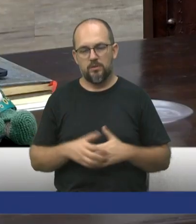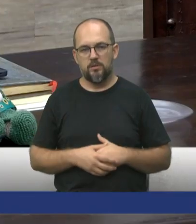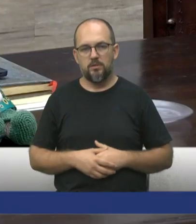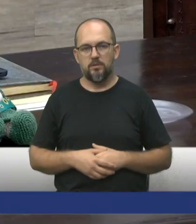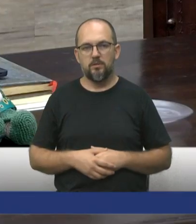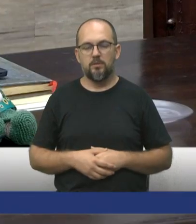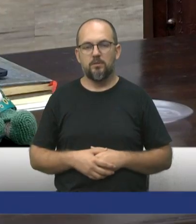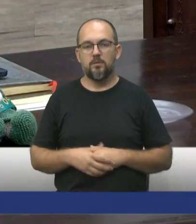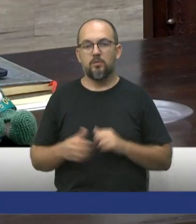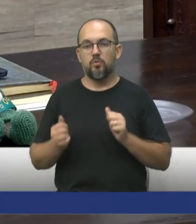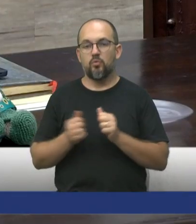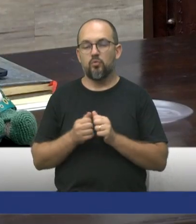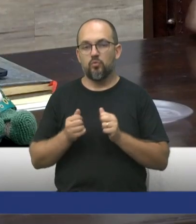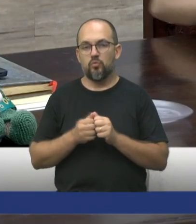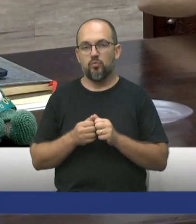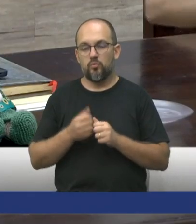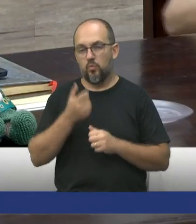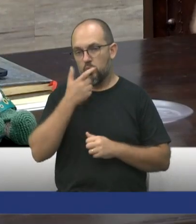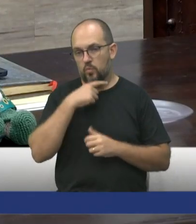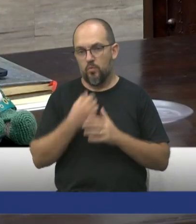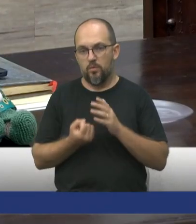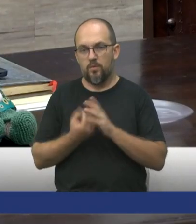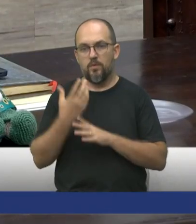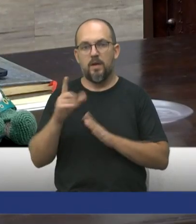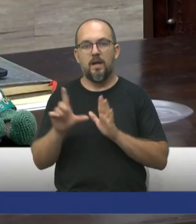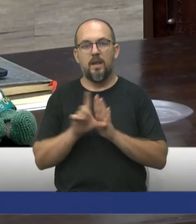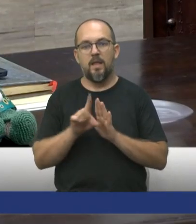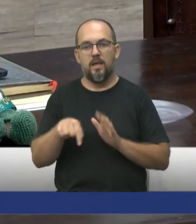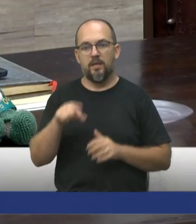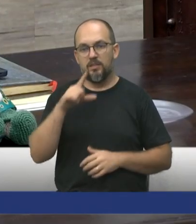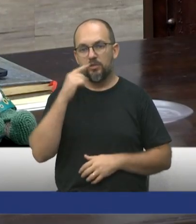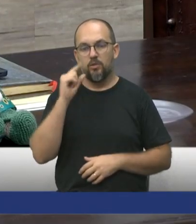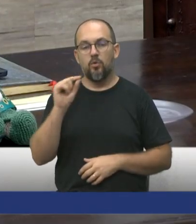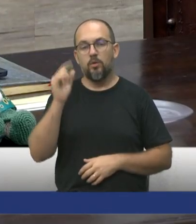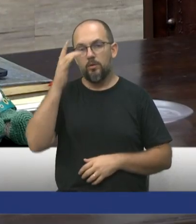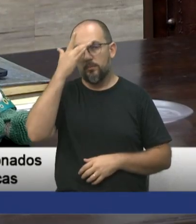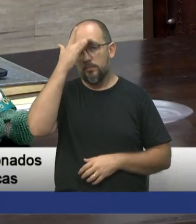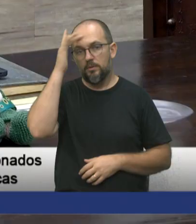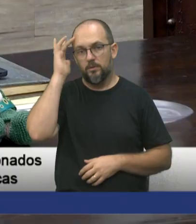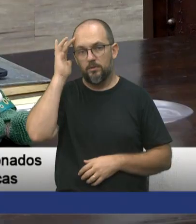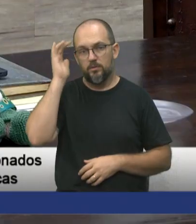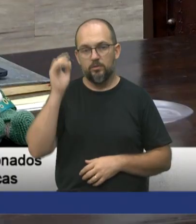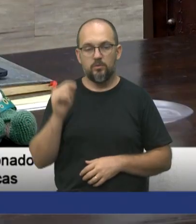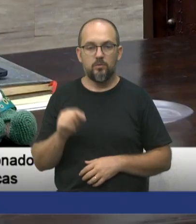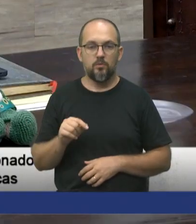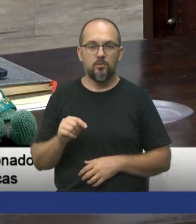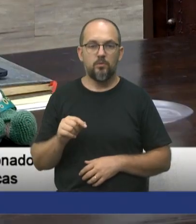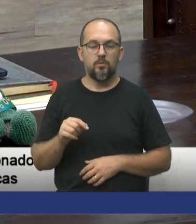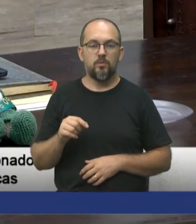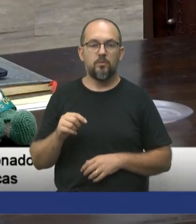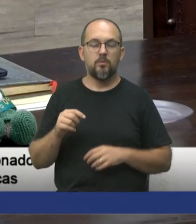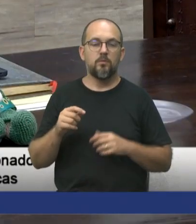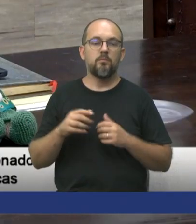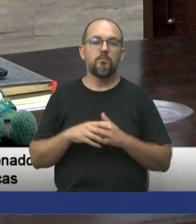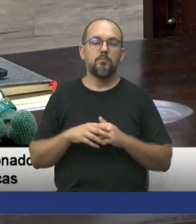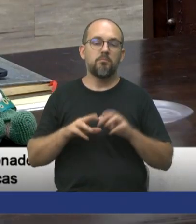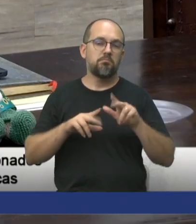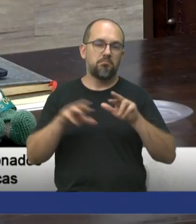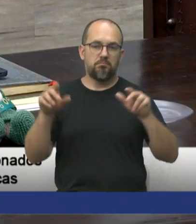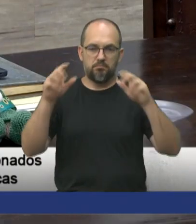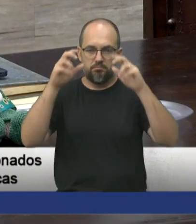com o Dr. Paulo, feito a lei aqui em Jaú, que as pessoas neurodivergentes, de um modo